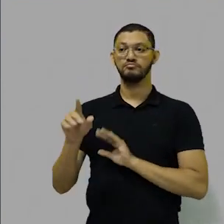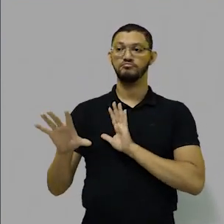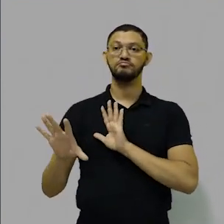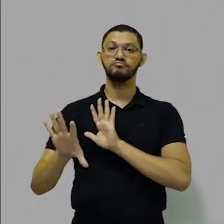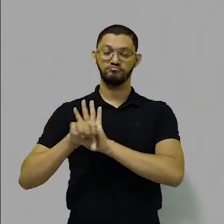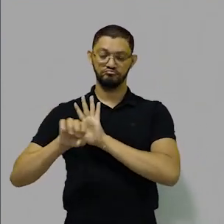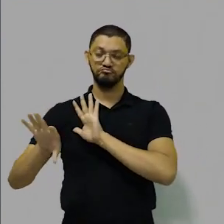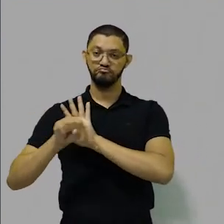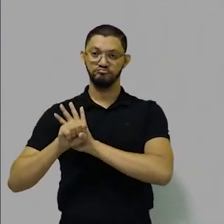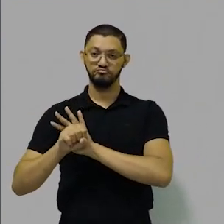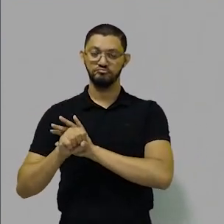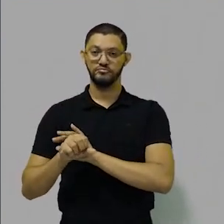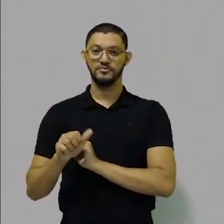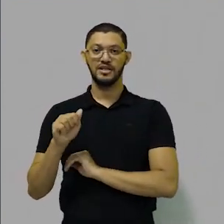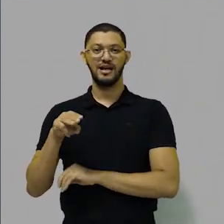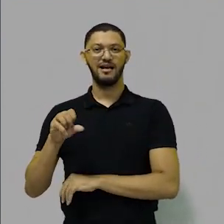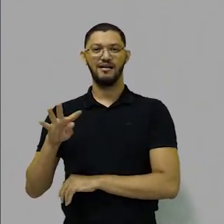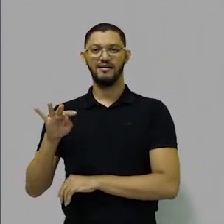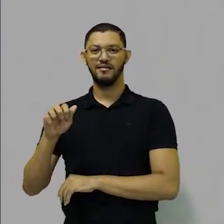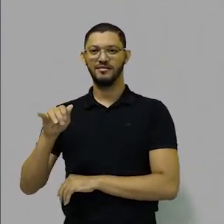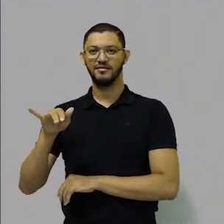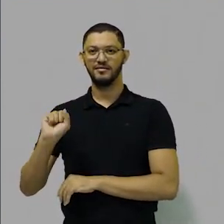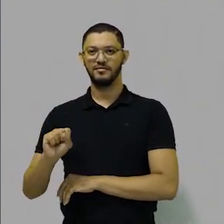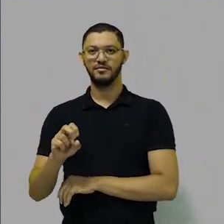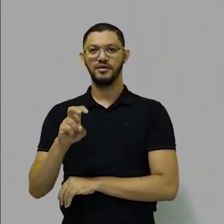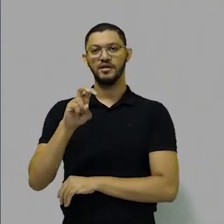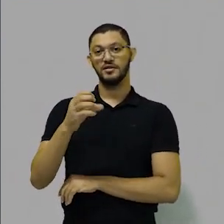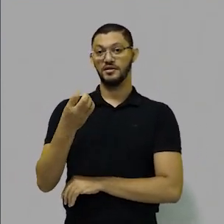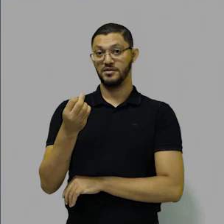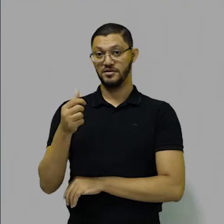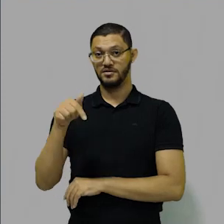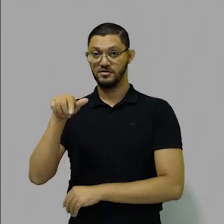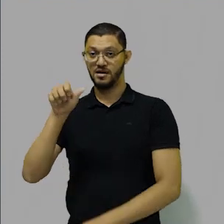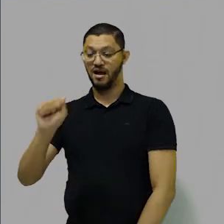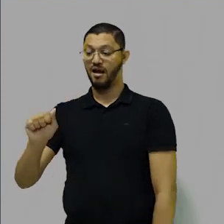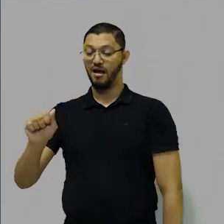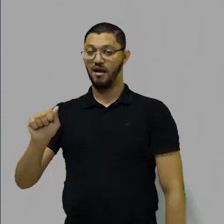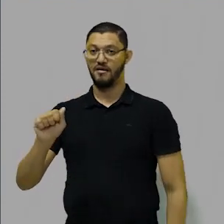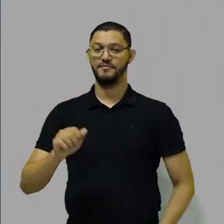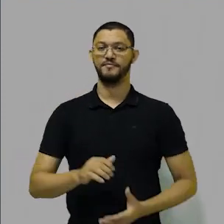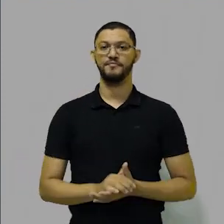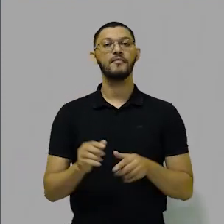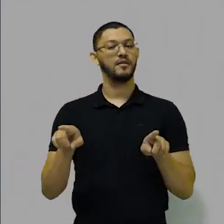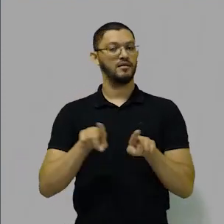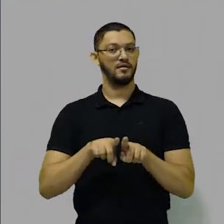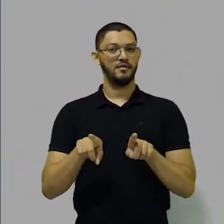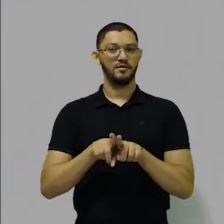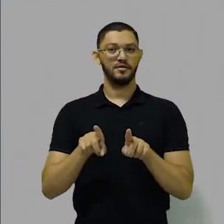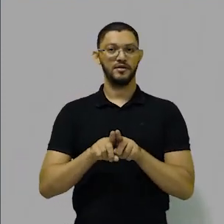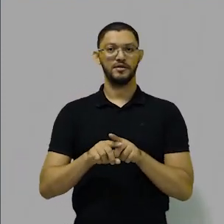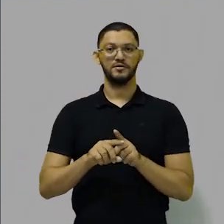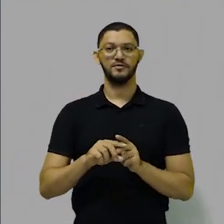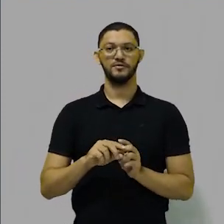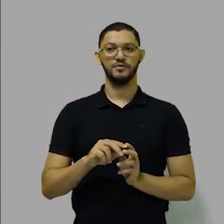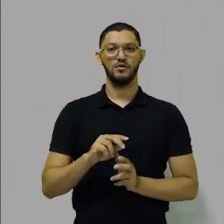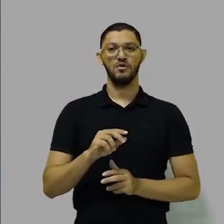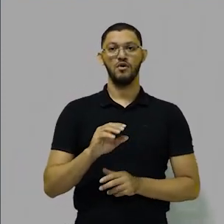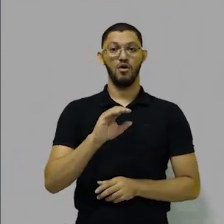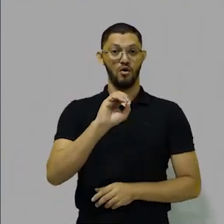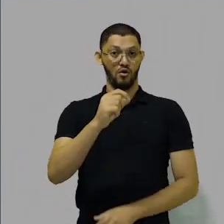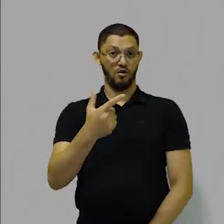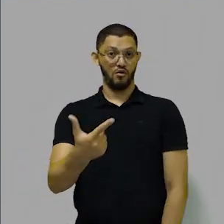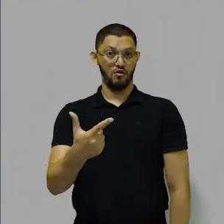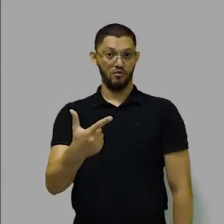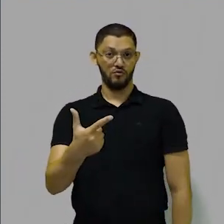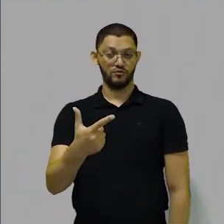receber os elétrons? São os ametais, 5A, 6A, 7A. Também o hidrogênio. O hidrogênio também